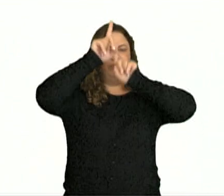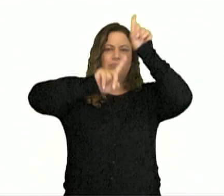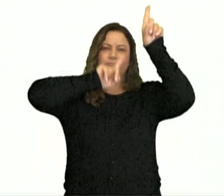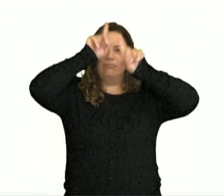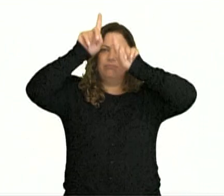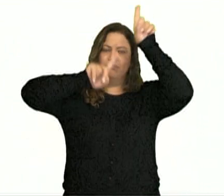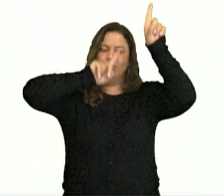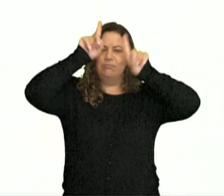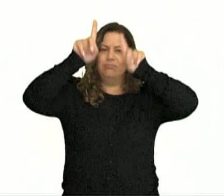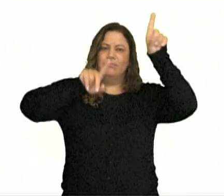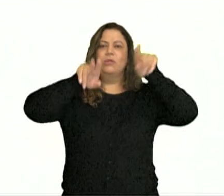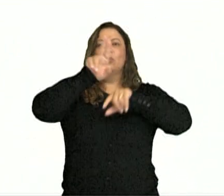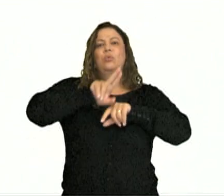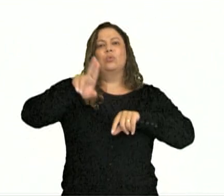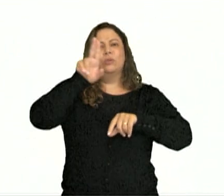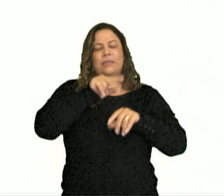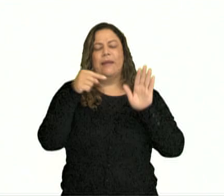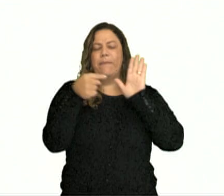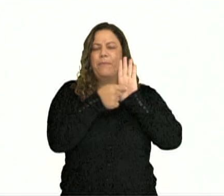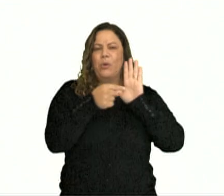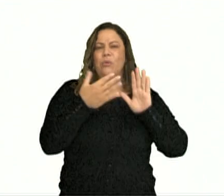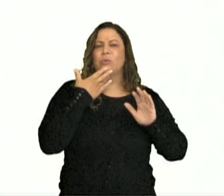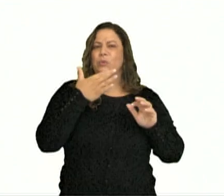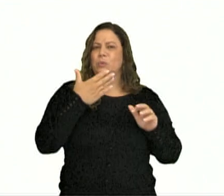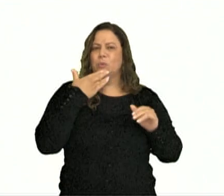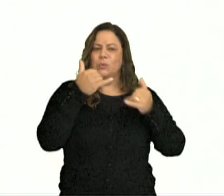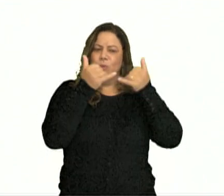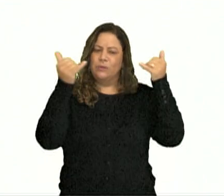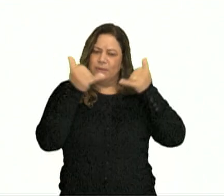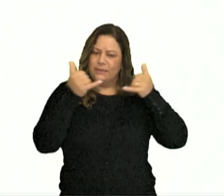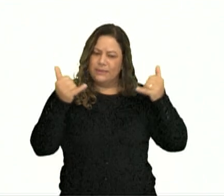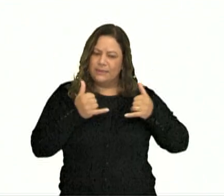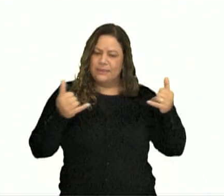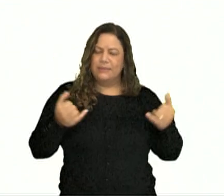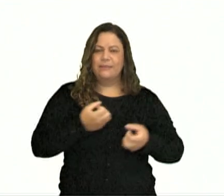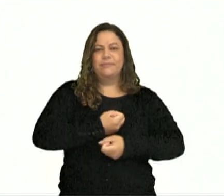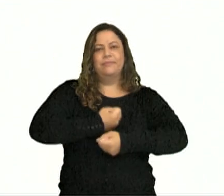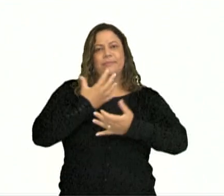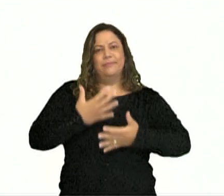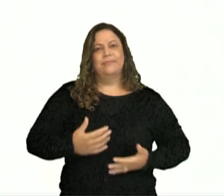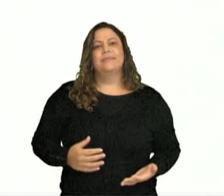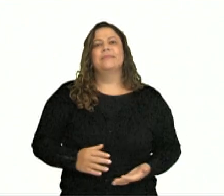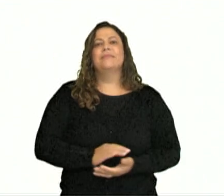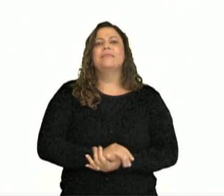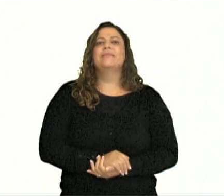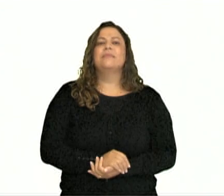criativa, de utilizar pontos, cores, linhas para expressar aquela música.